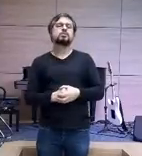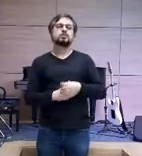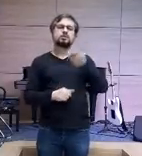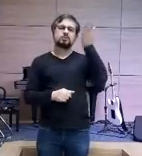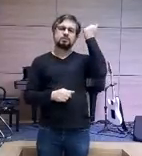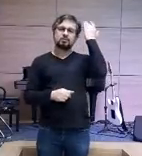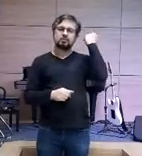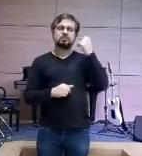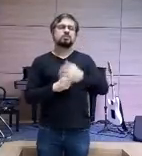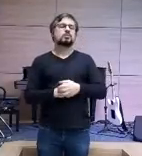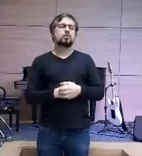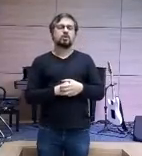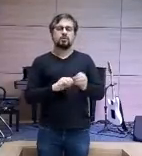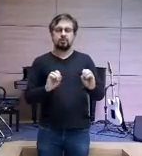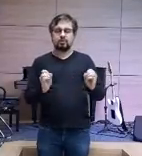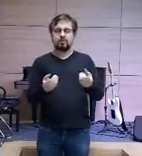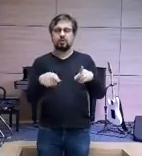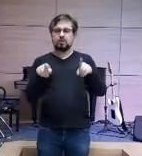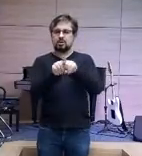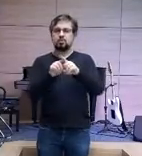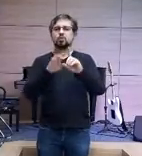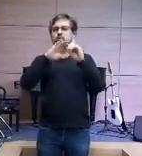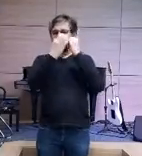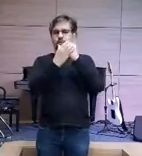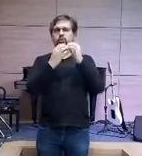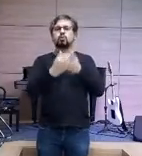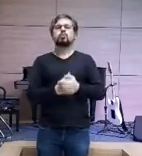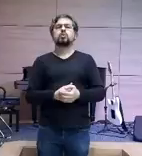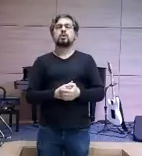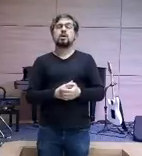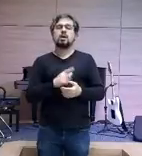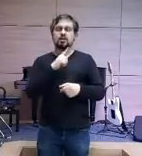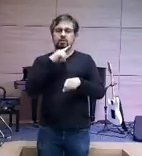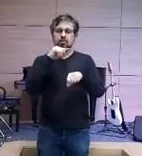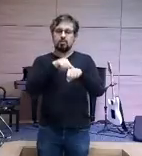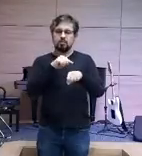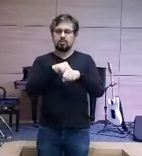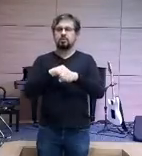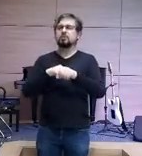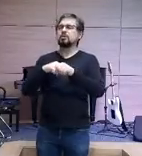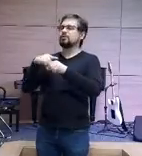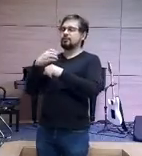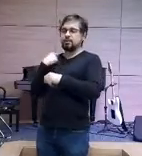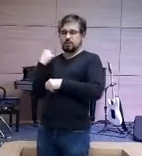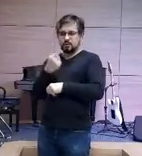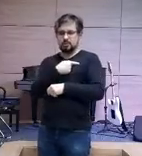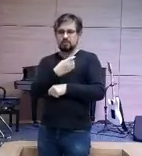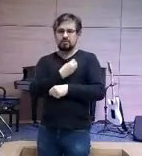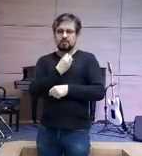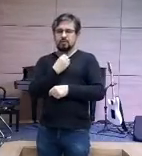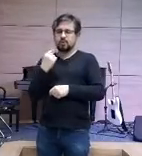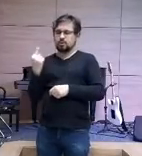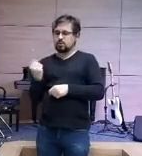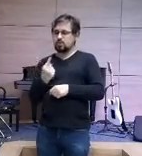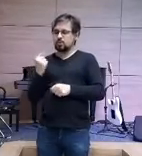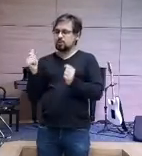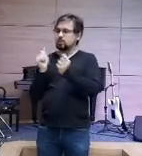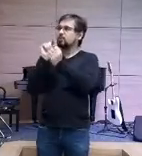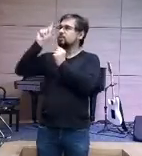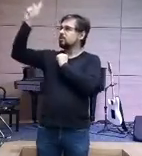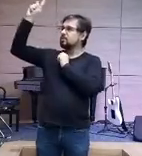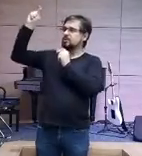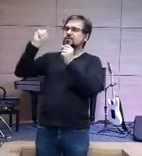e ele lembrou olha existe um momento quando estamos a sós com Deus Deus age